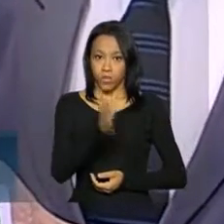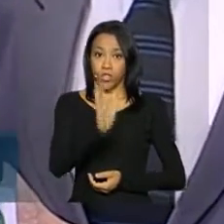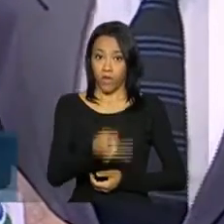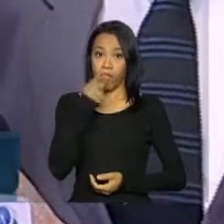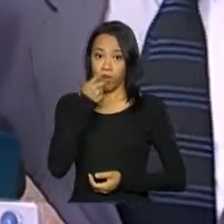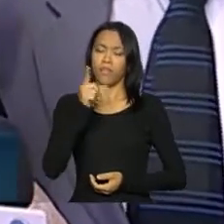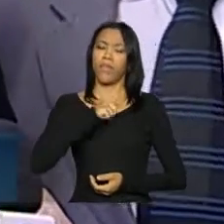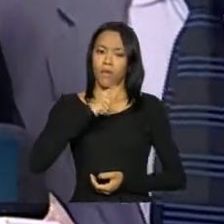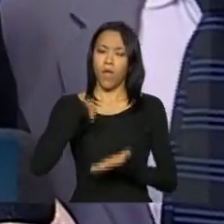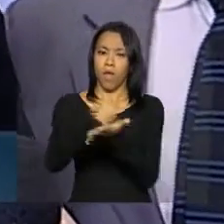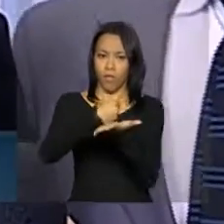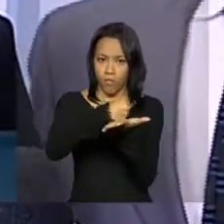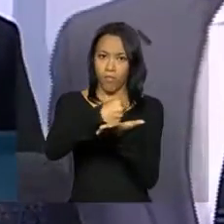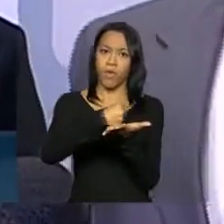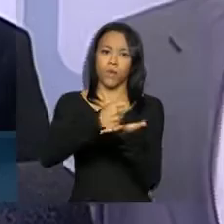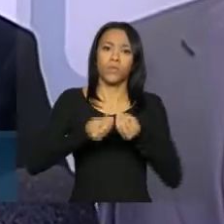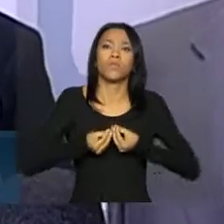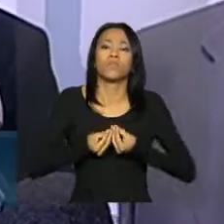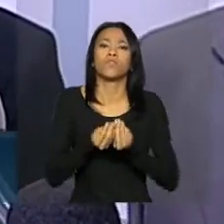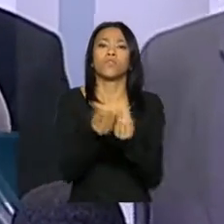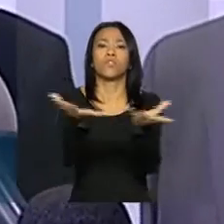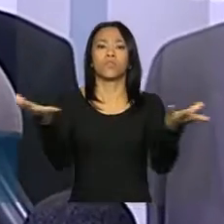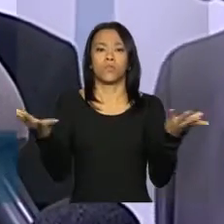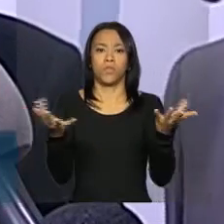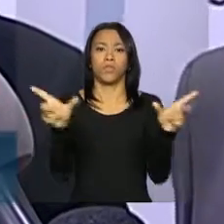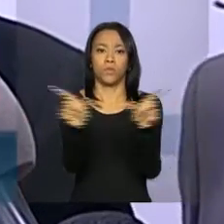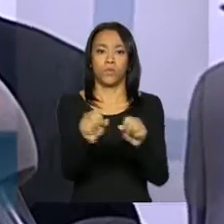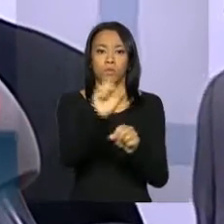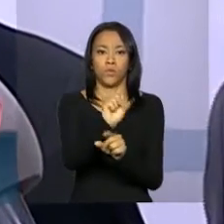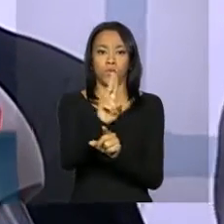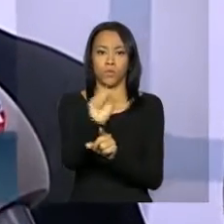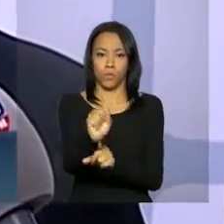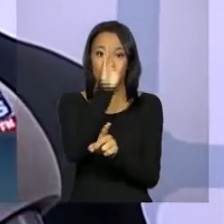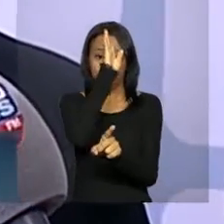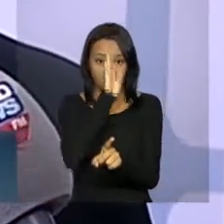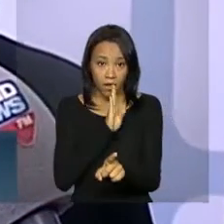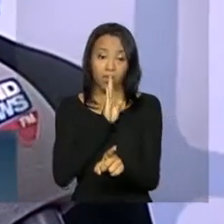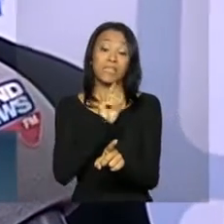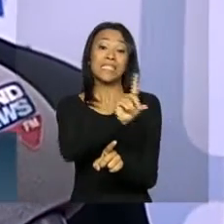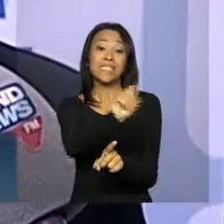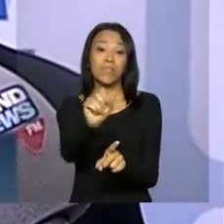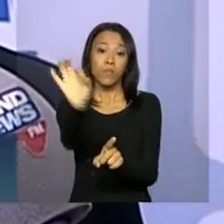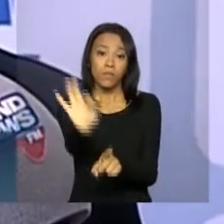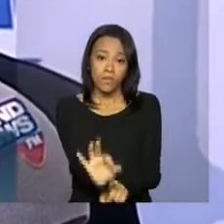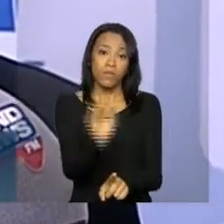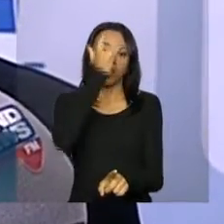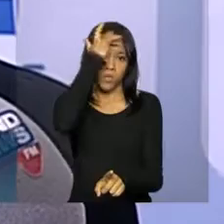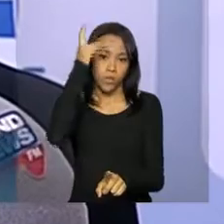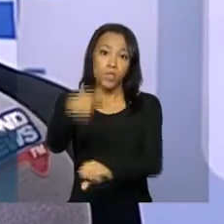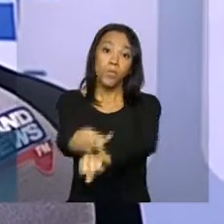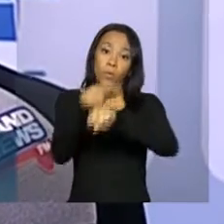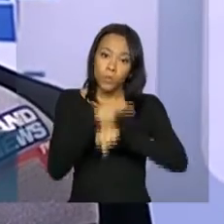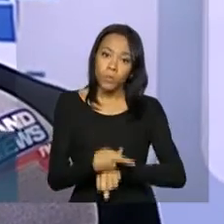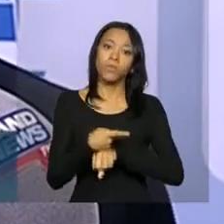medicamentos distribuídos na nossa rede SUS, gratuito, para 100% das pessoas que